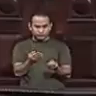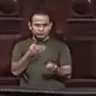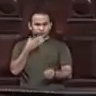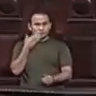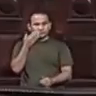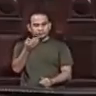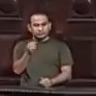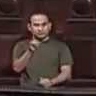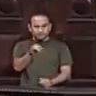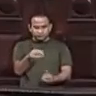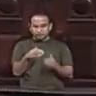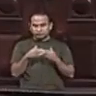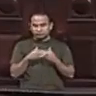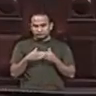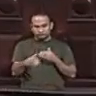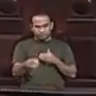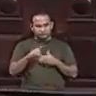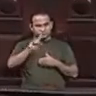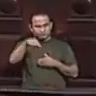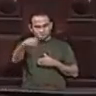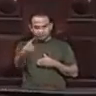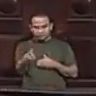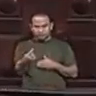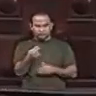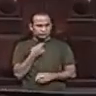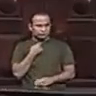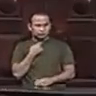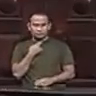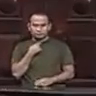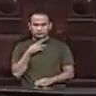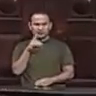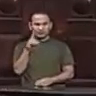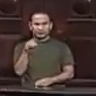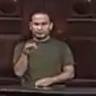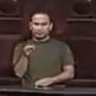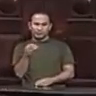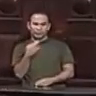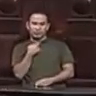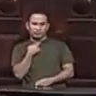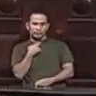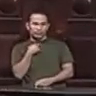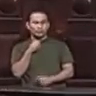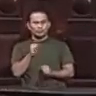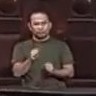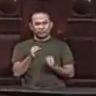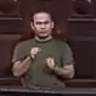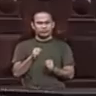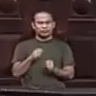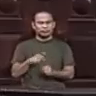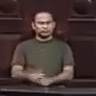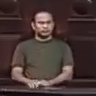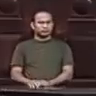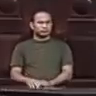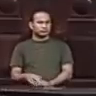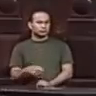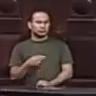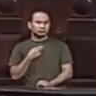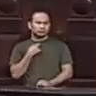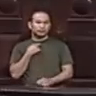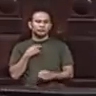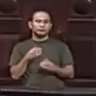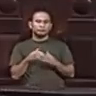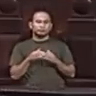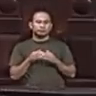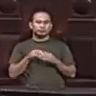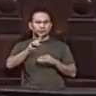Excelência quiser levar à frente, eu vou indeferir o pedido de Vossa Excelência. Mas Vossa Excelência não pode indeferir, porque está garantido o regimento. Se Vossa Excelência pode recorrer à Comissão de Constituição e Justiça,